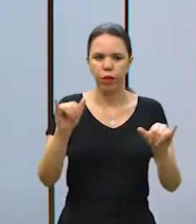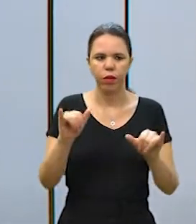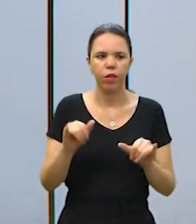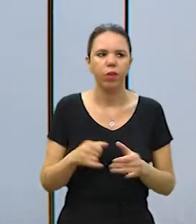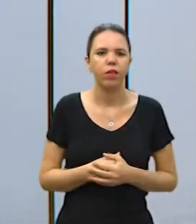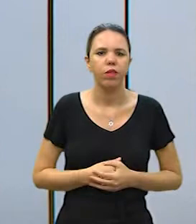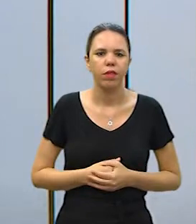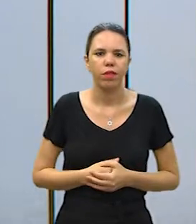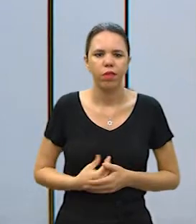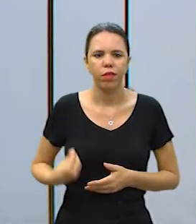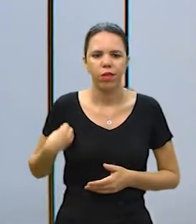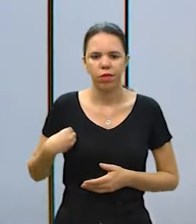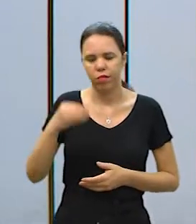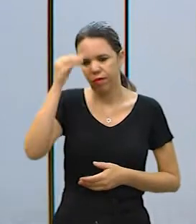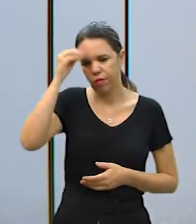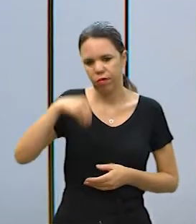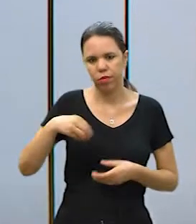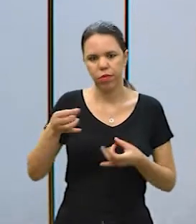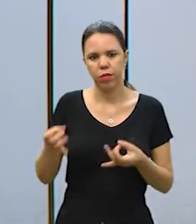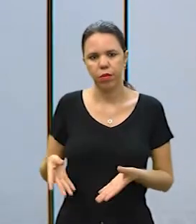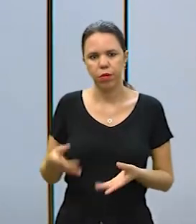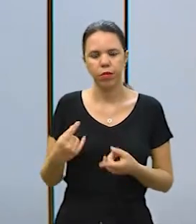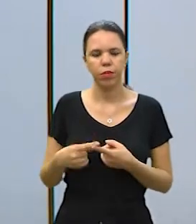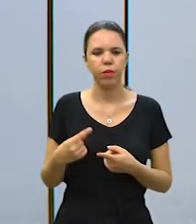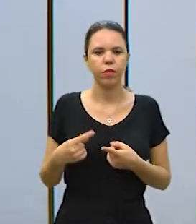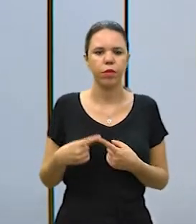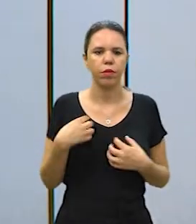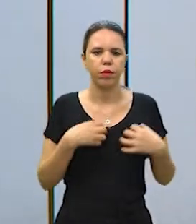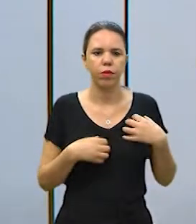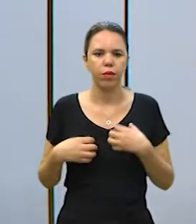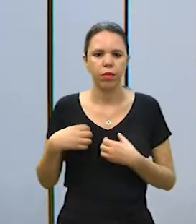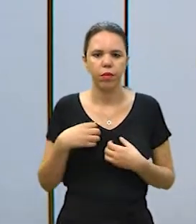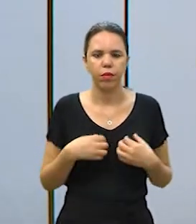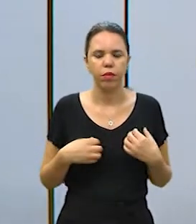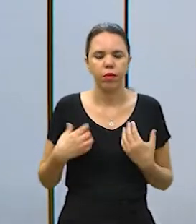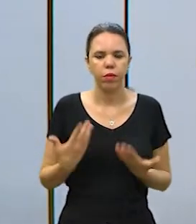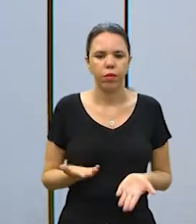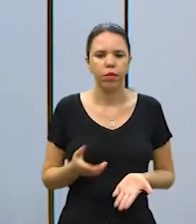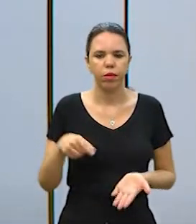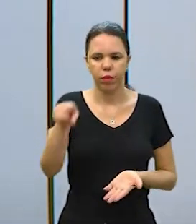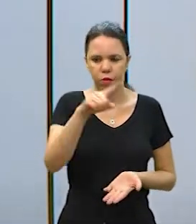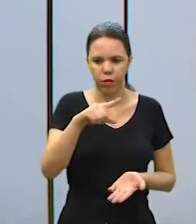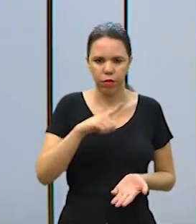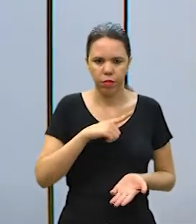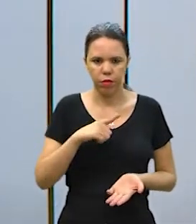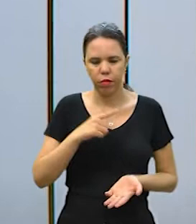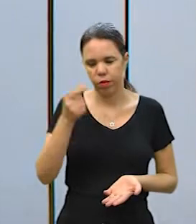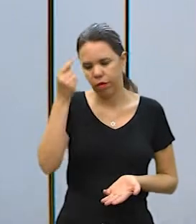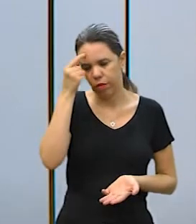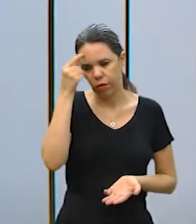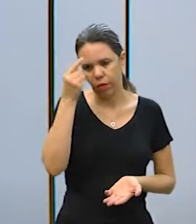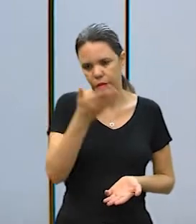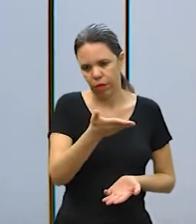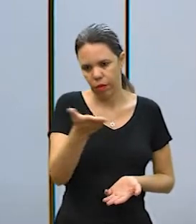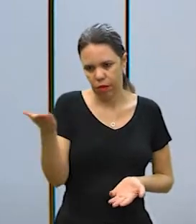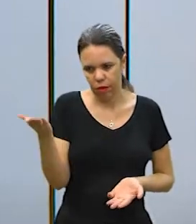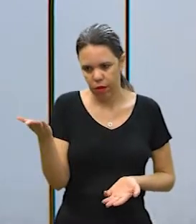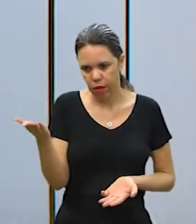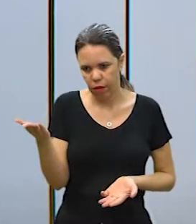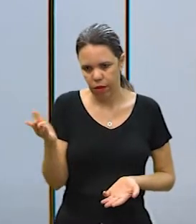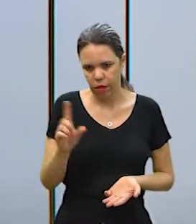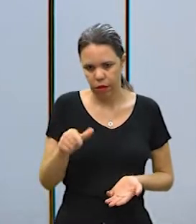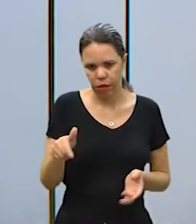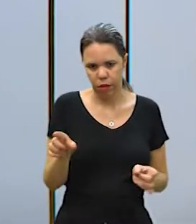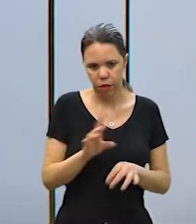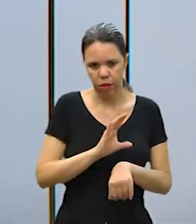sala que eu estava desistindo porque estava me fazendo mal. Mas se elas tinham a consciência que